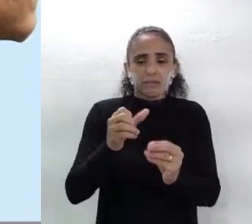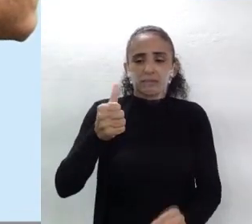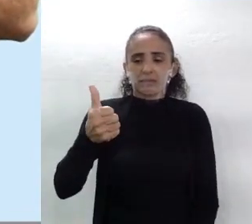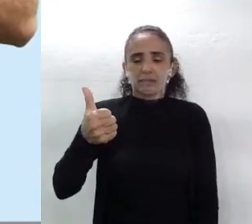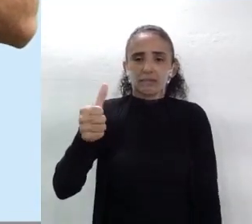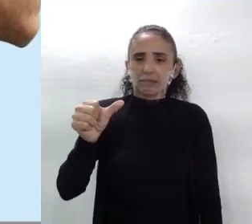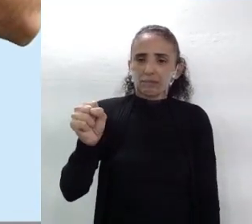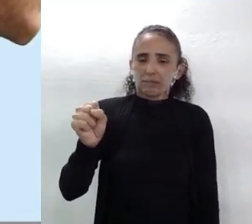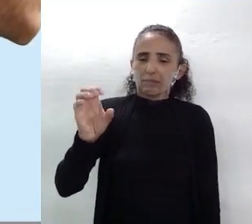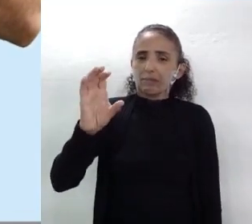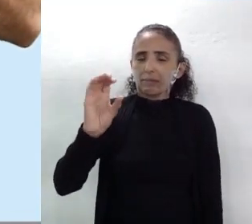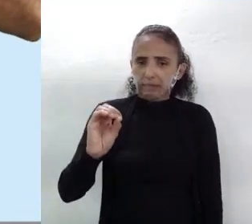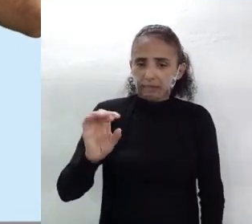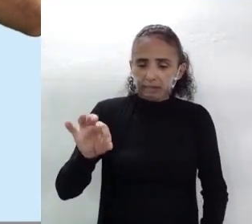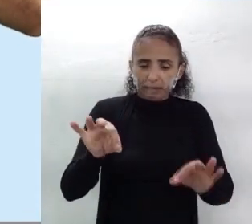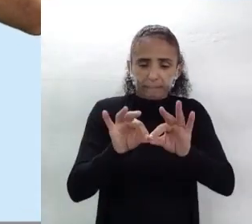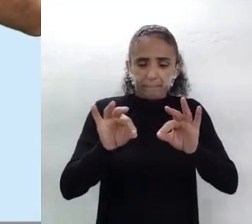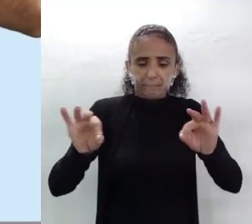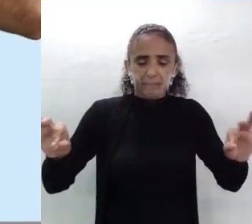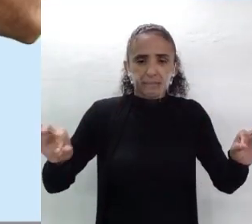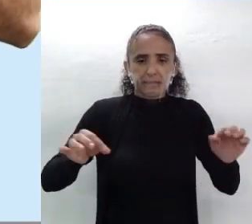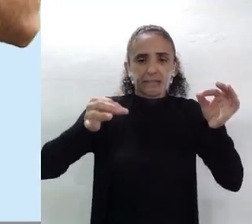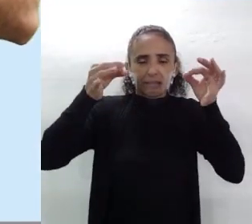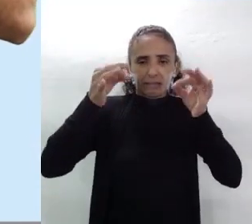180. Então, o perímetro é